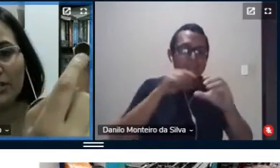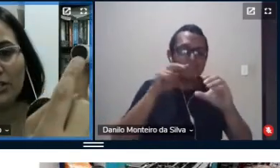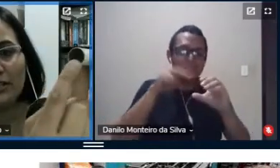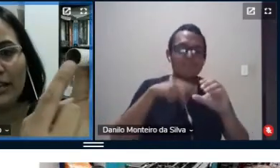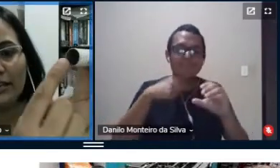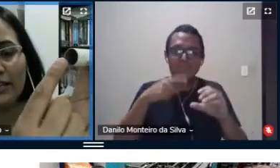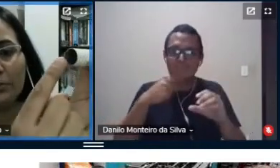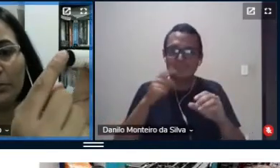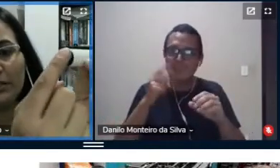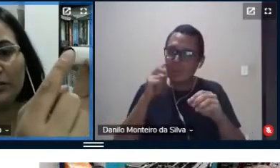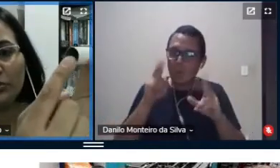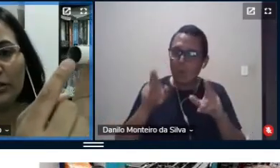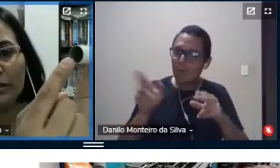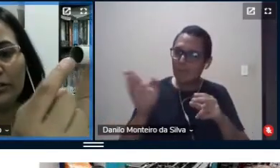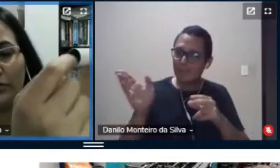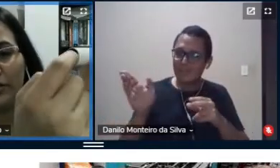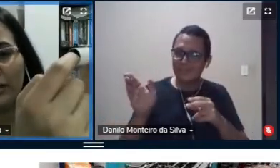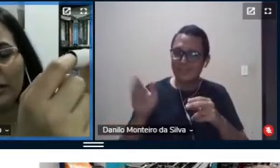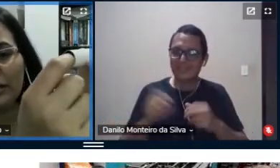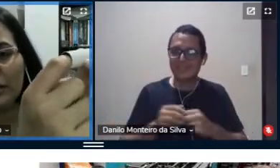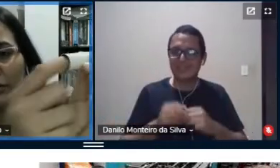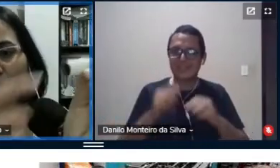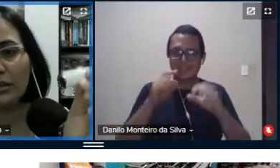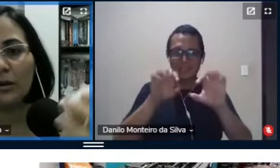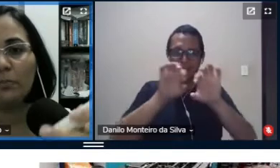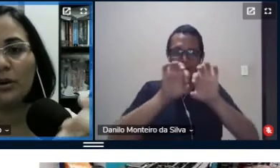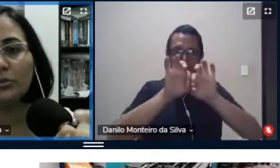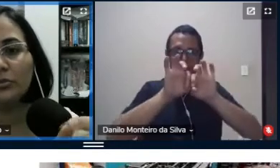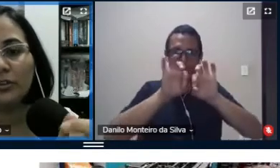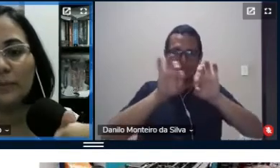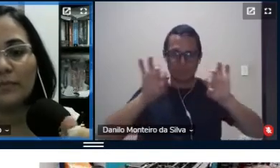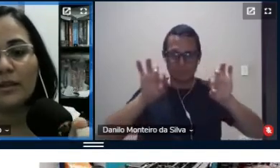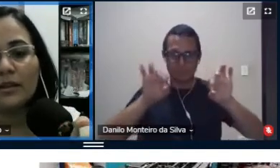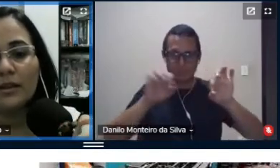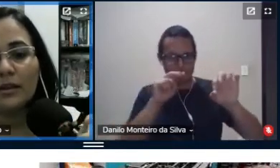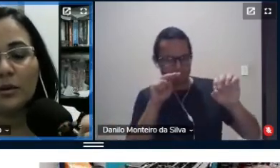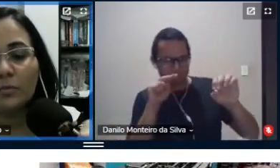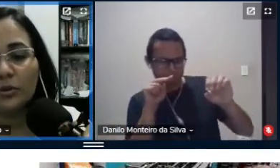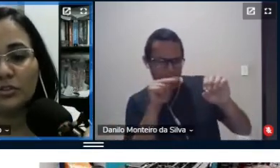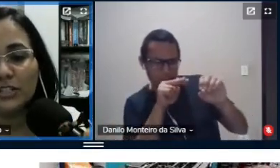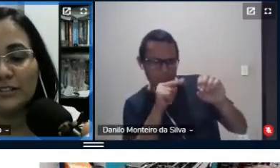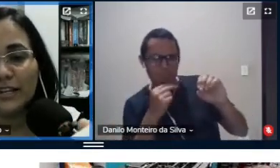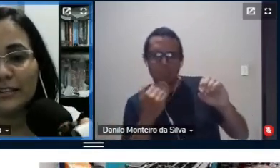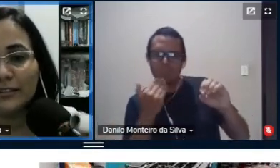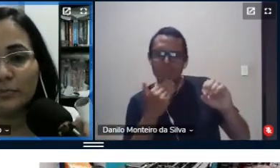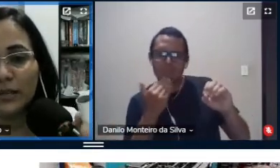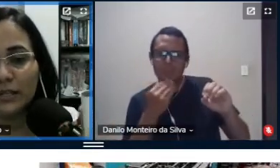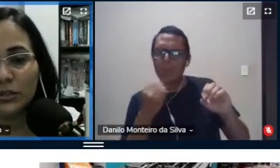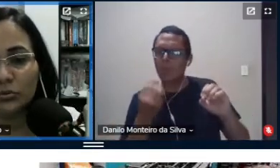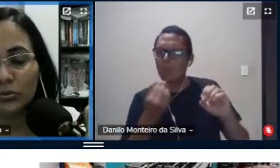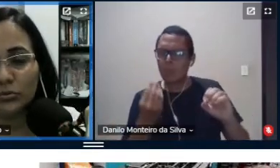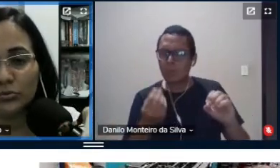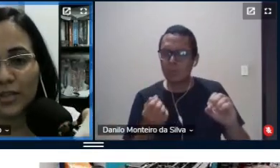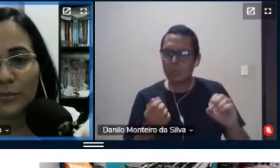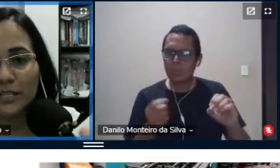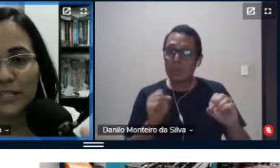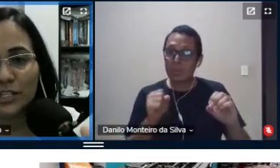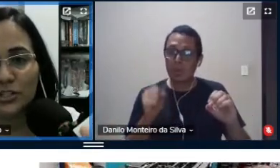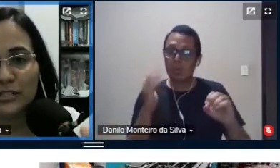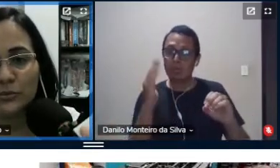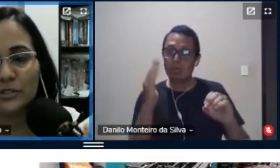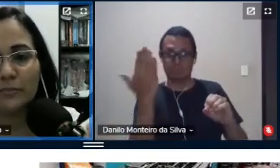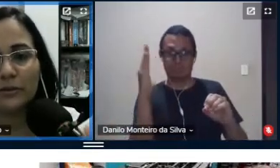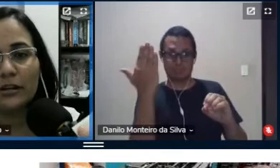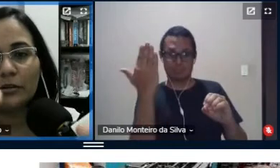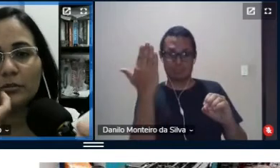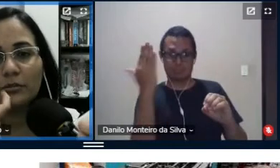uma parte interna aqui, eu preciso olhar o defeito aqui dentro. Então, o que eu posso ver? Eu posso utilizar aqueles espelhinhos, sabe, que